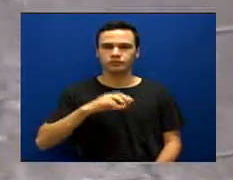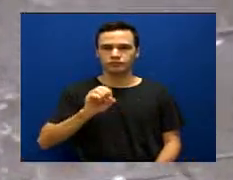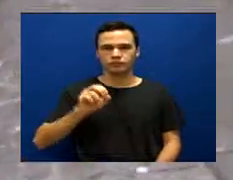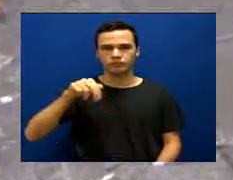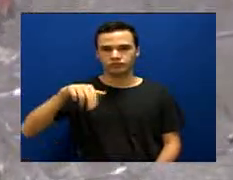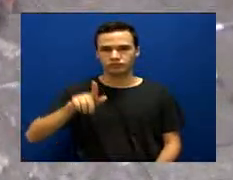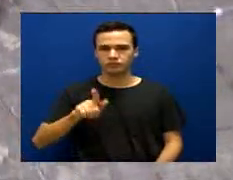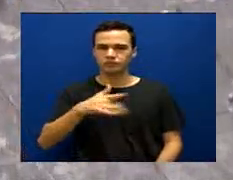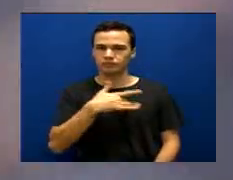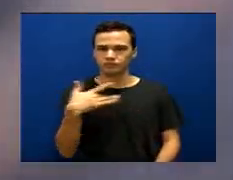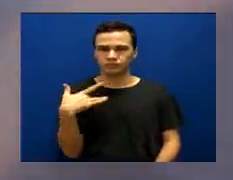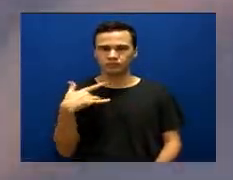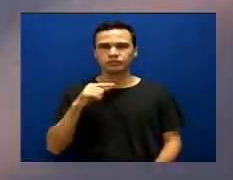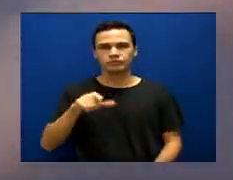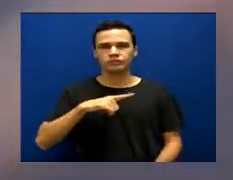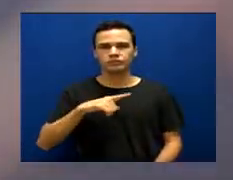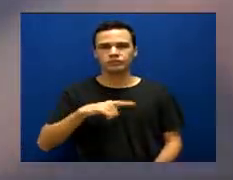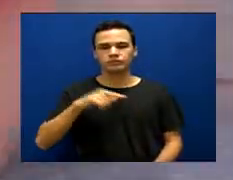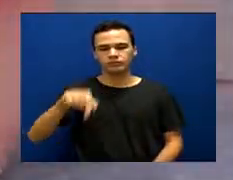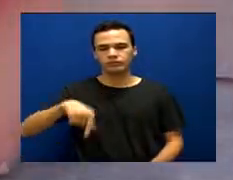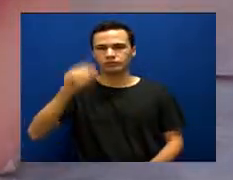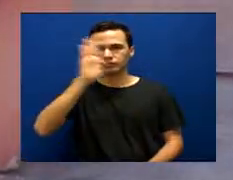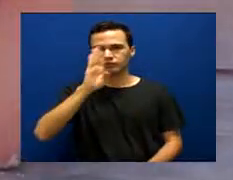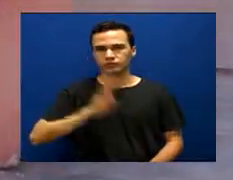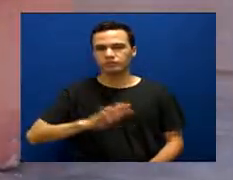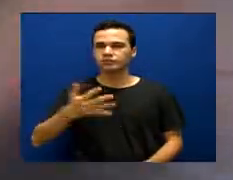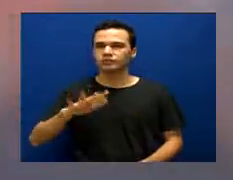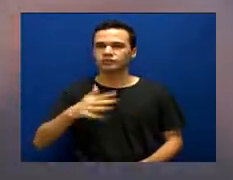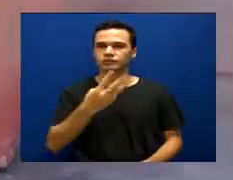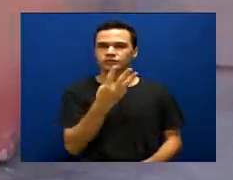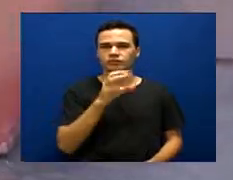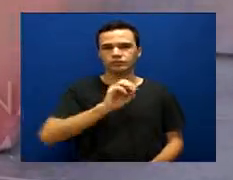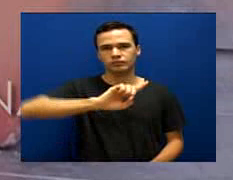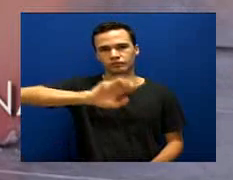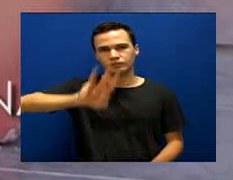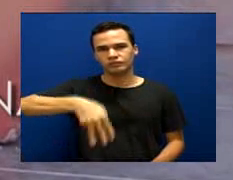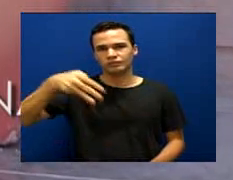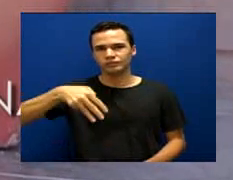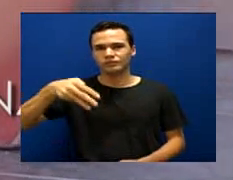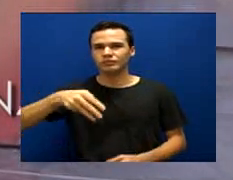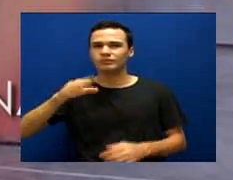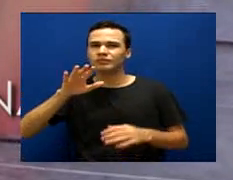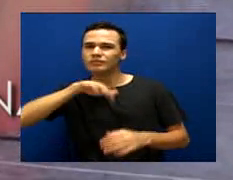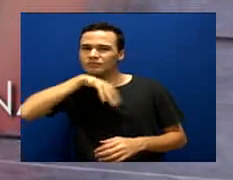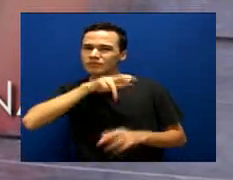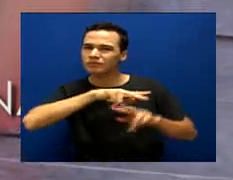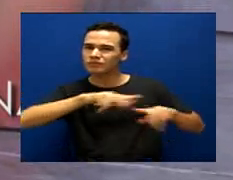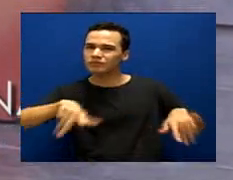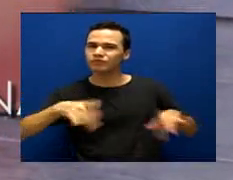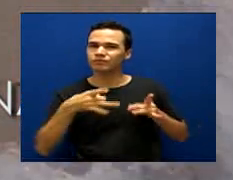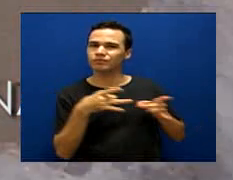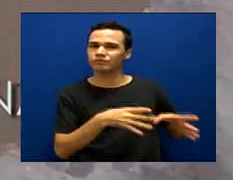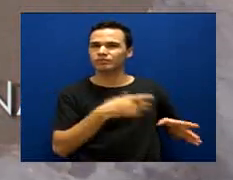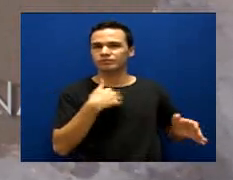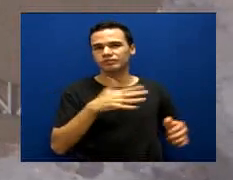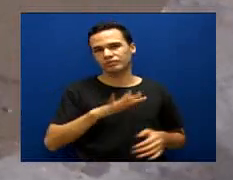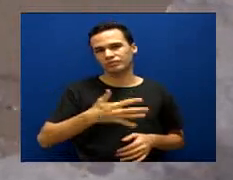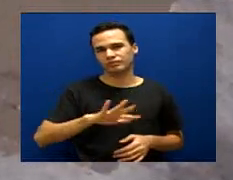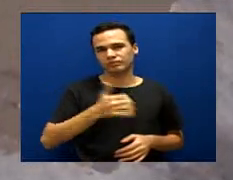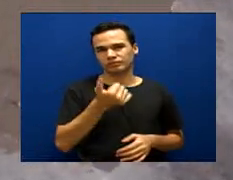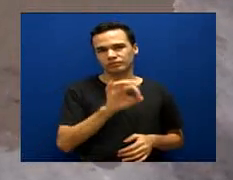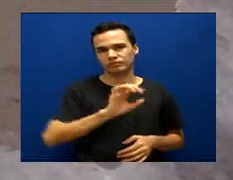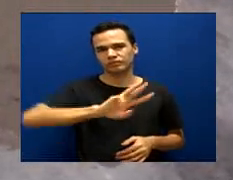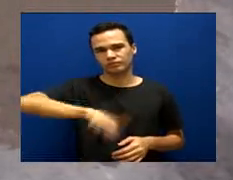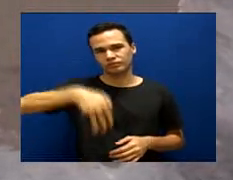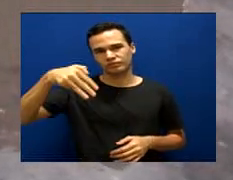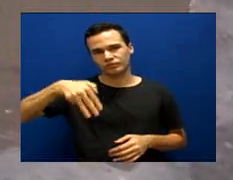Organização Mundial da Saúde, existem no Brasil cerca de 30 milhões de animais abandonados, sendo aproximadamente 10